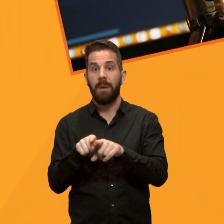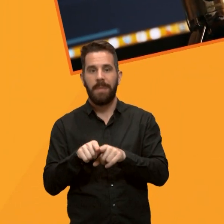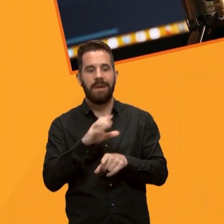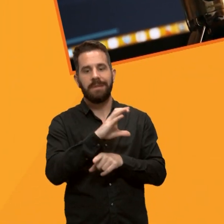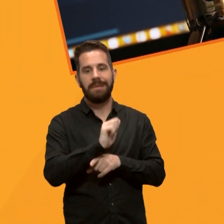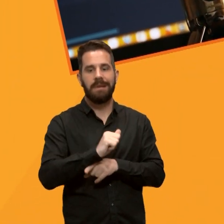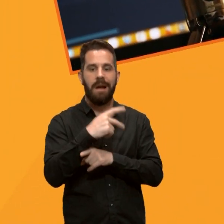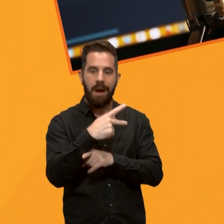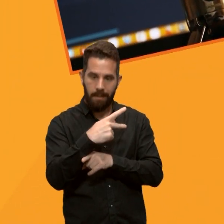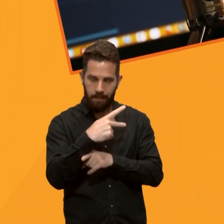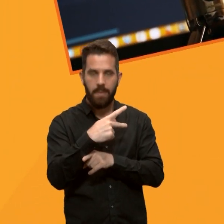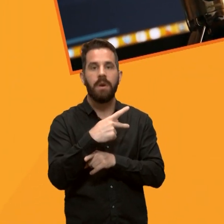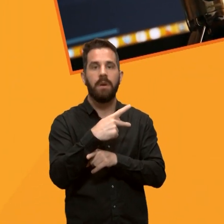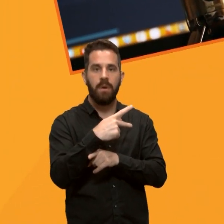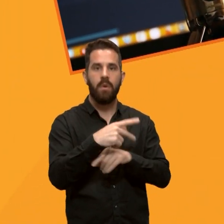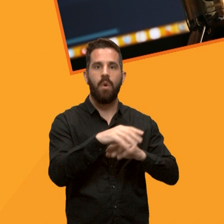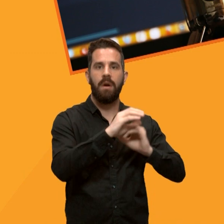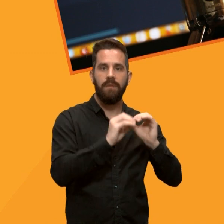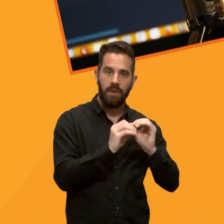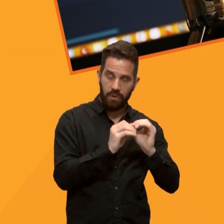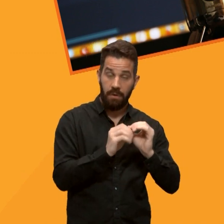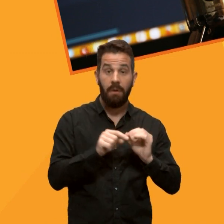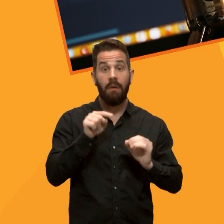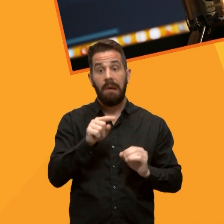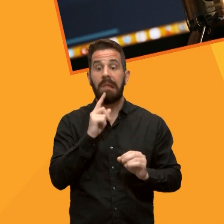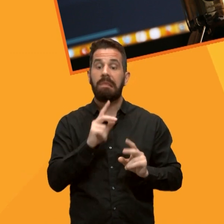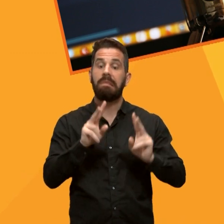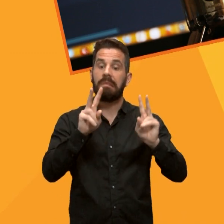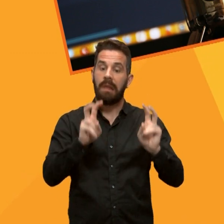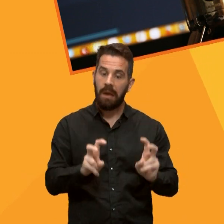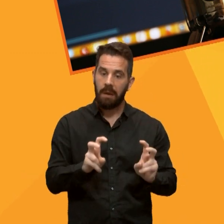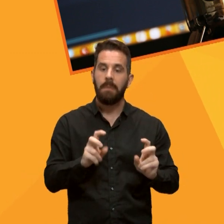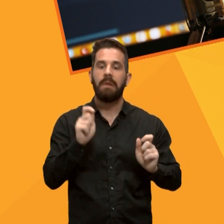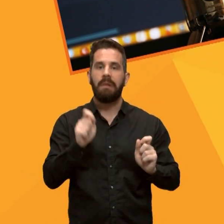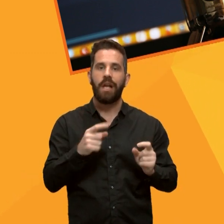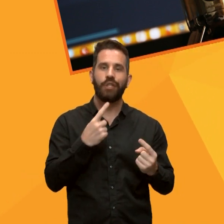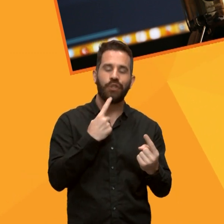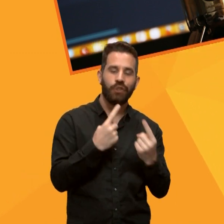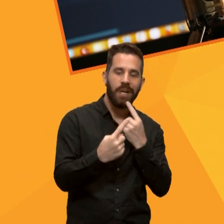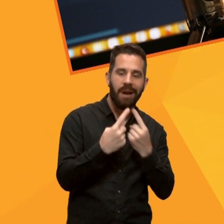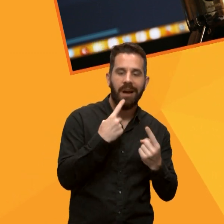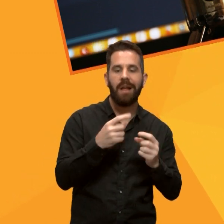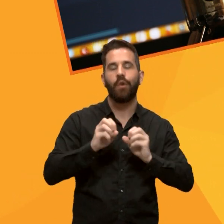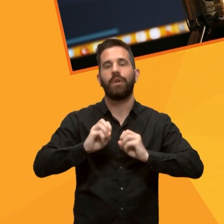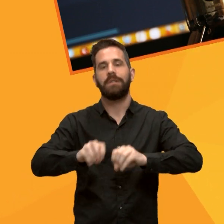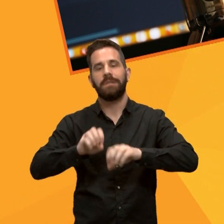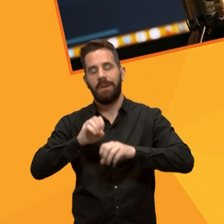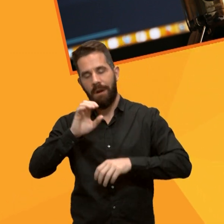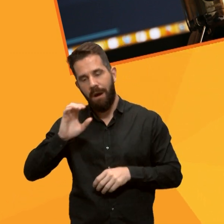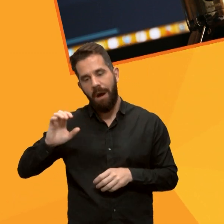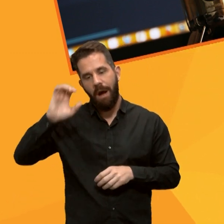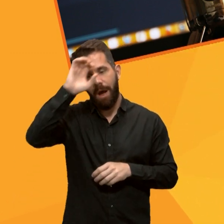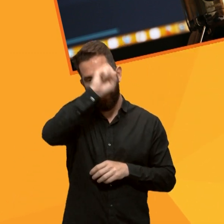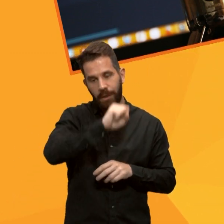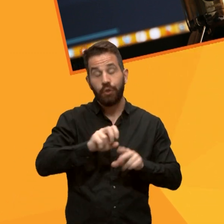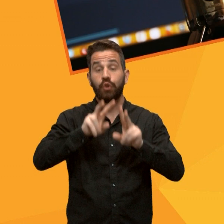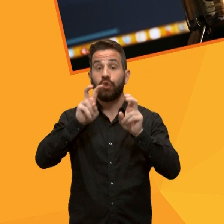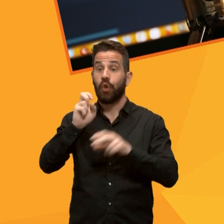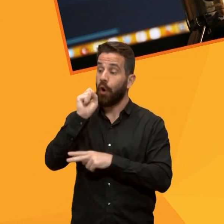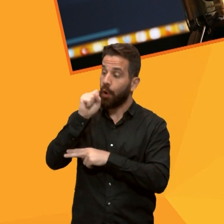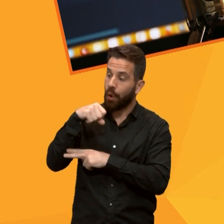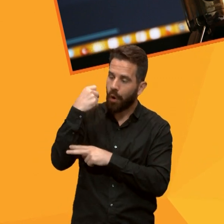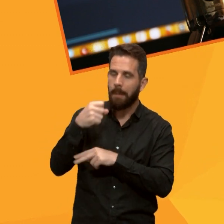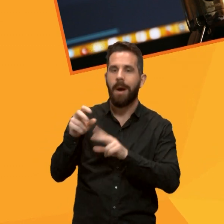O Socializando torna acessível o diálogo, ensino e aprendizado de conteúdos de sociologia de